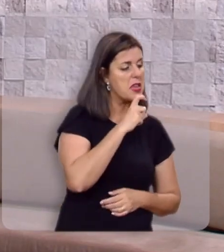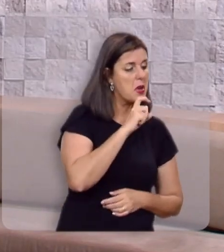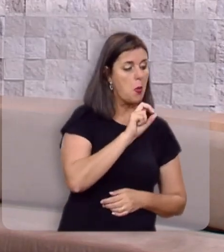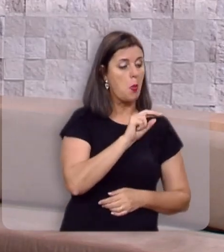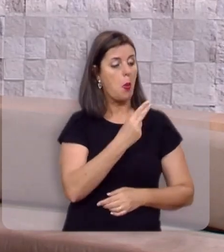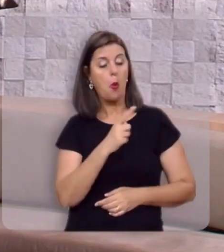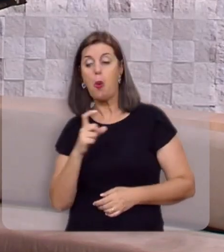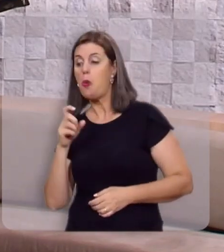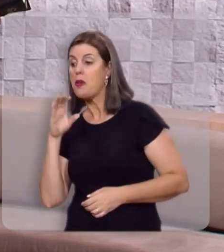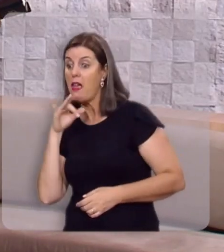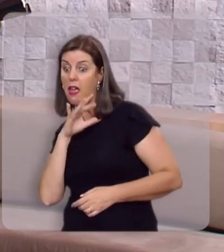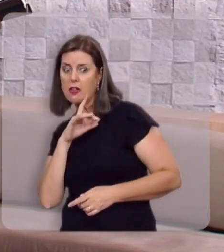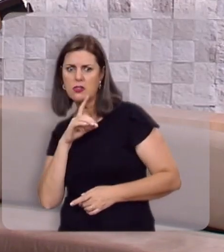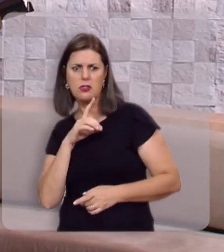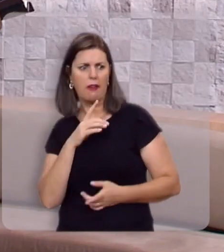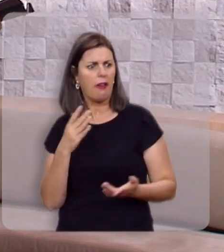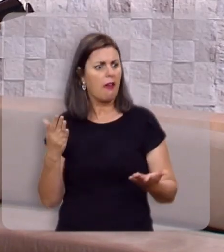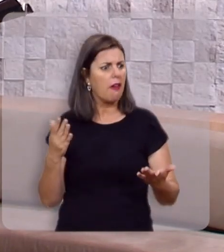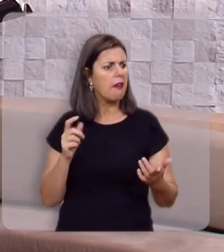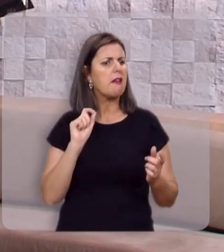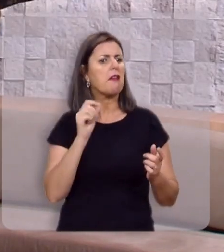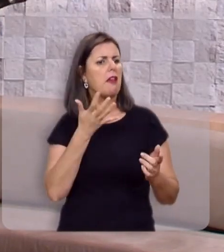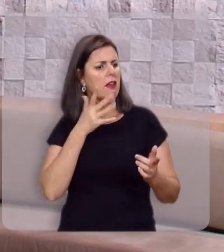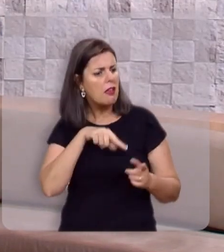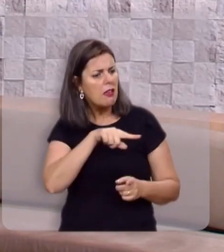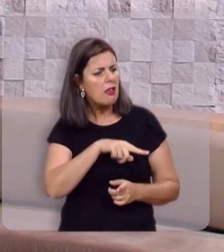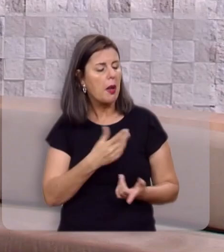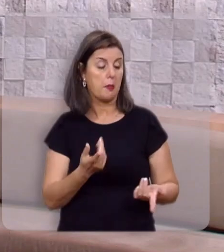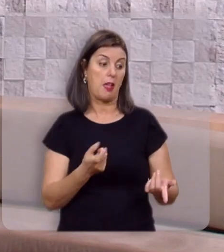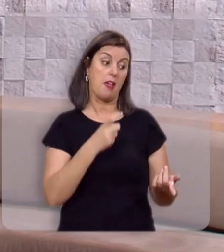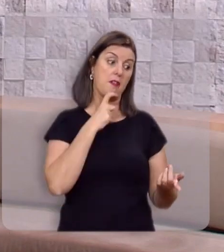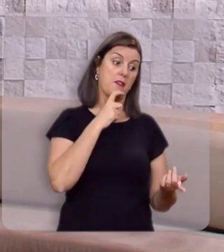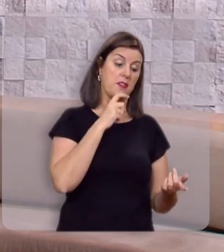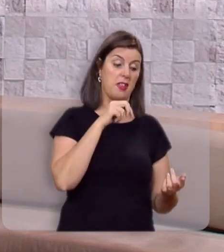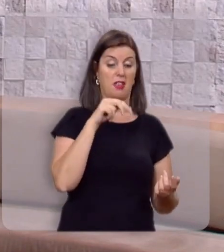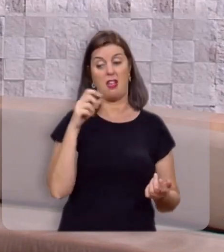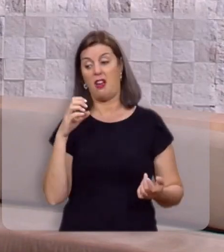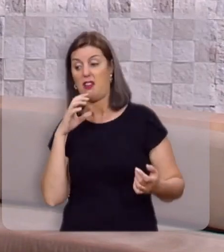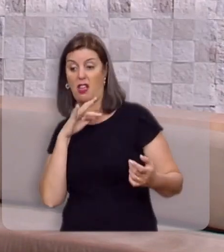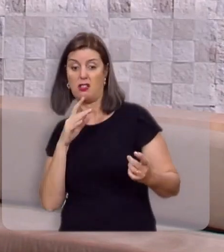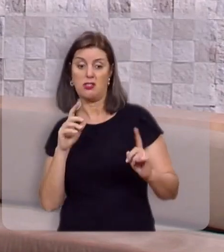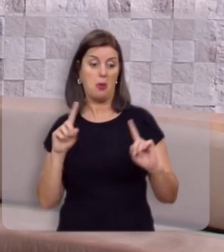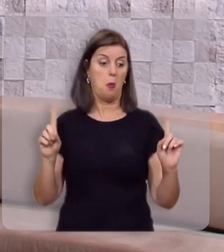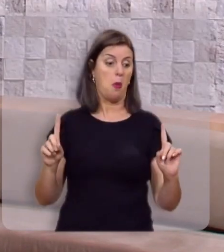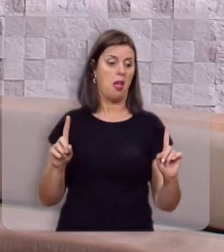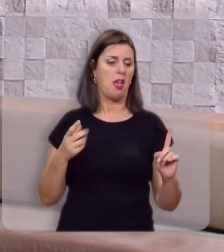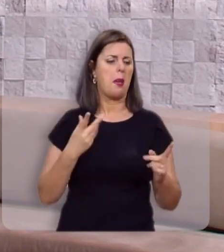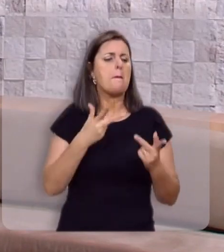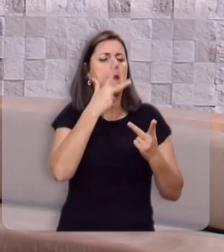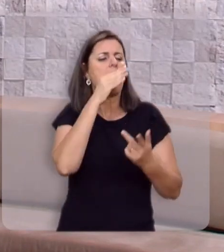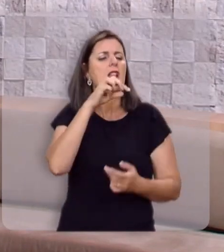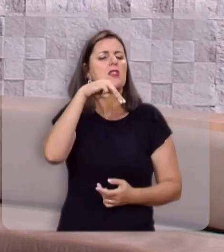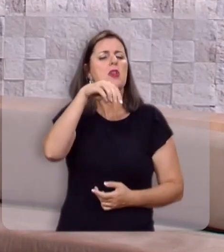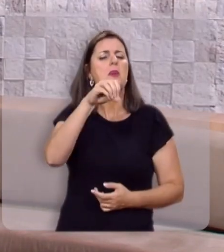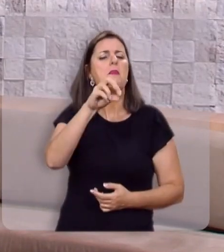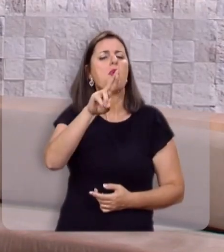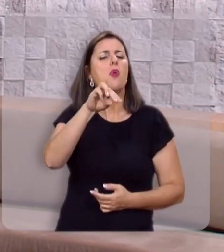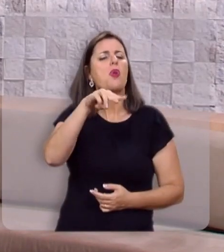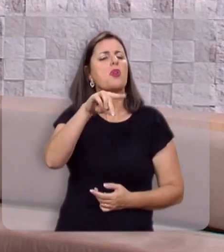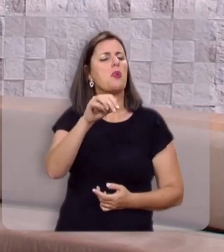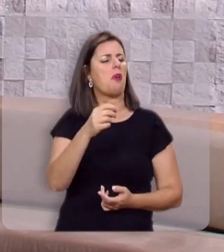nem quente. Quem dera tu fosses frio ou quente. Assim, porque és morno, nem és quente nem frio, estou a